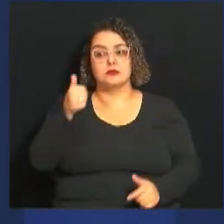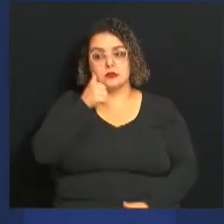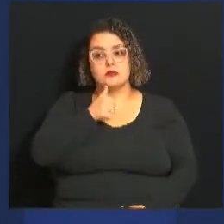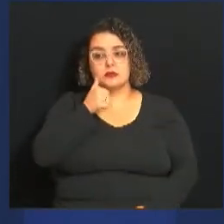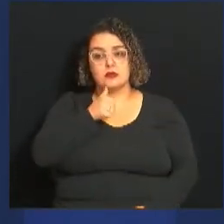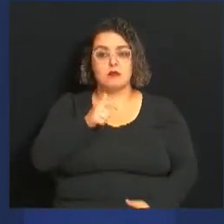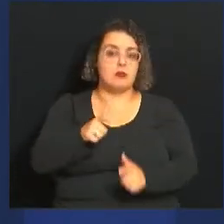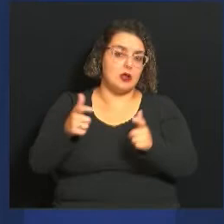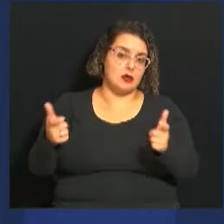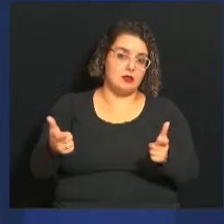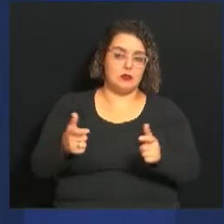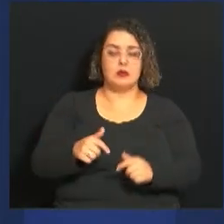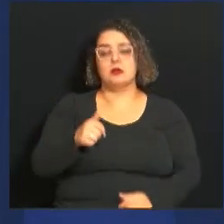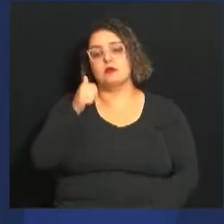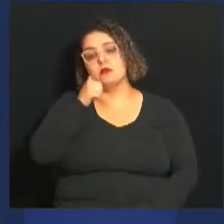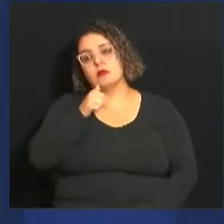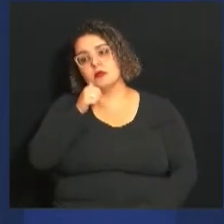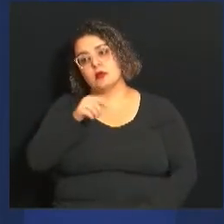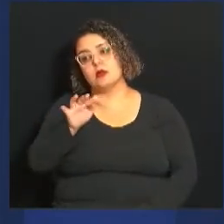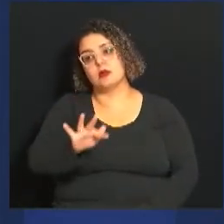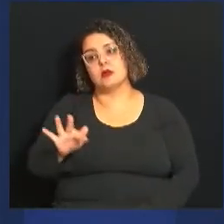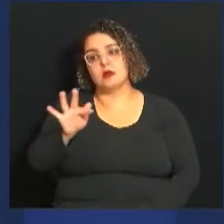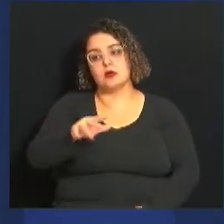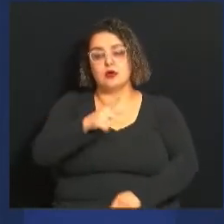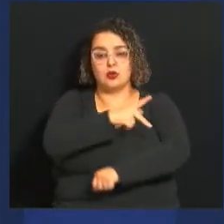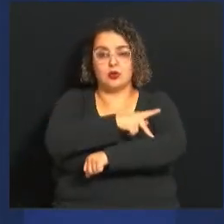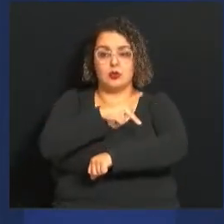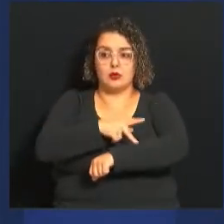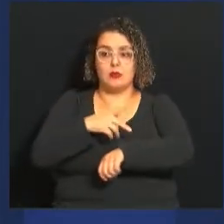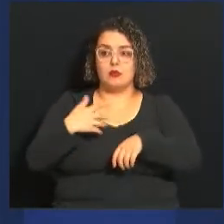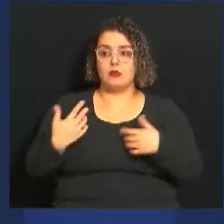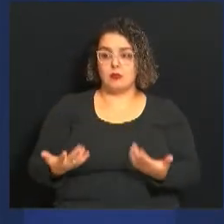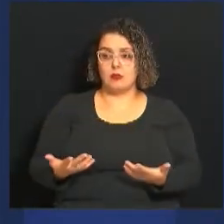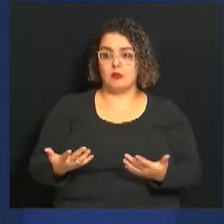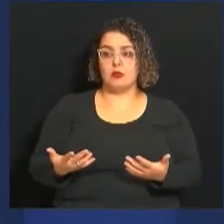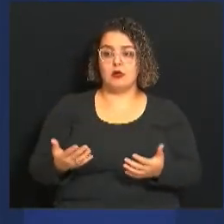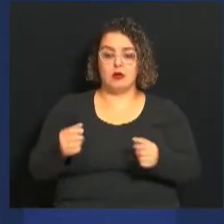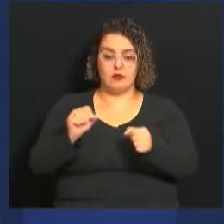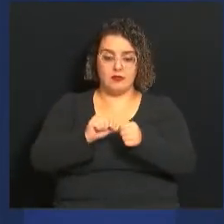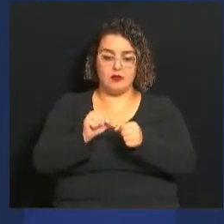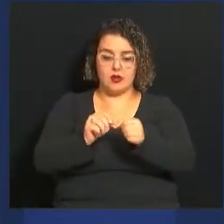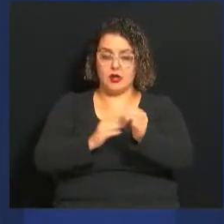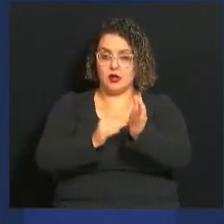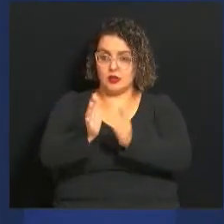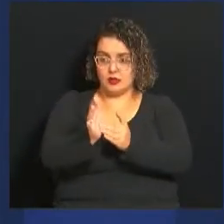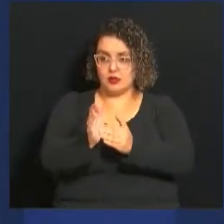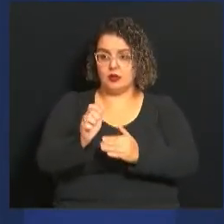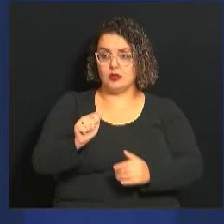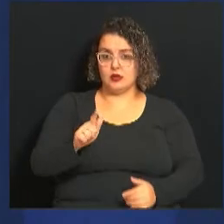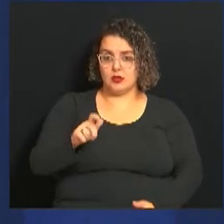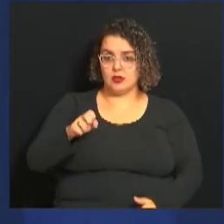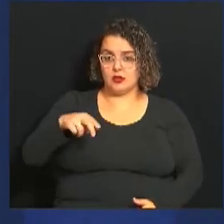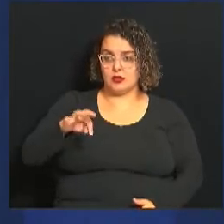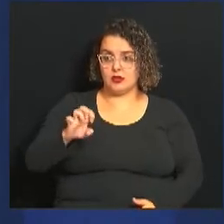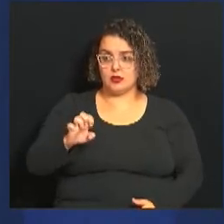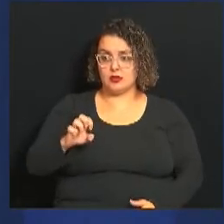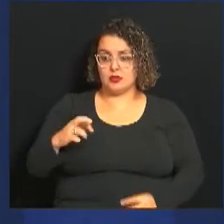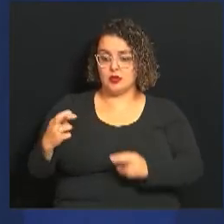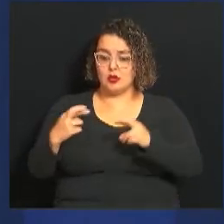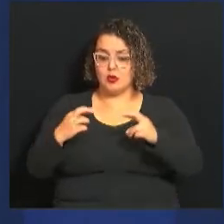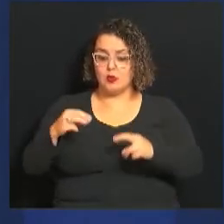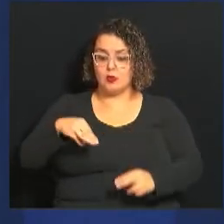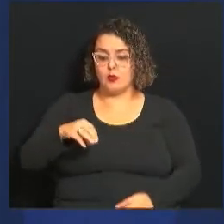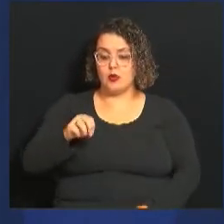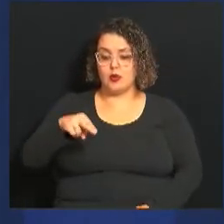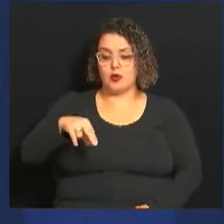vêm aí da faculdade, da área da pedagogia, prestam concurso público para a gente, monitora, mas quando sai um concurso público